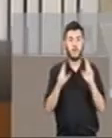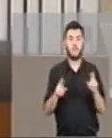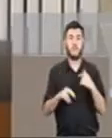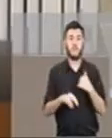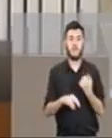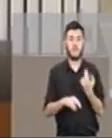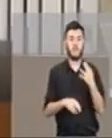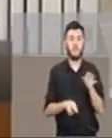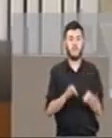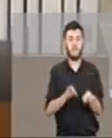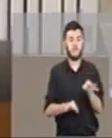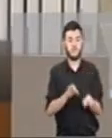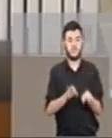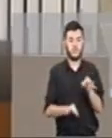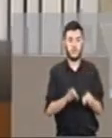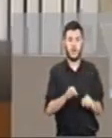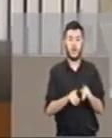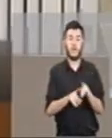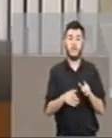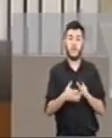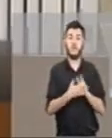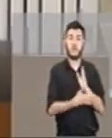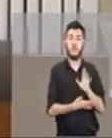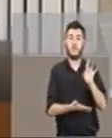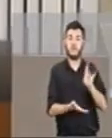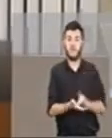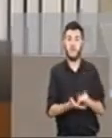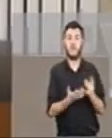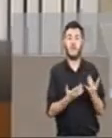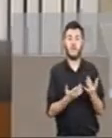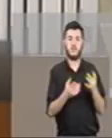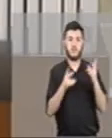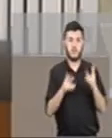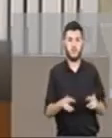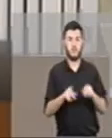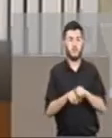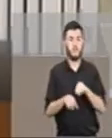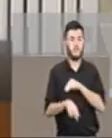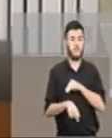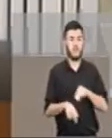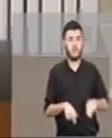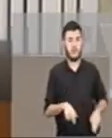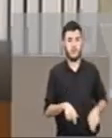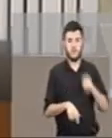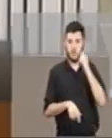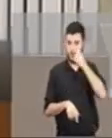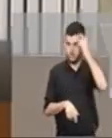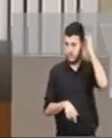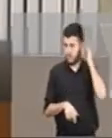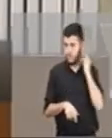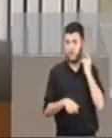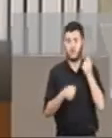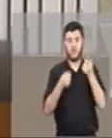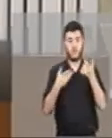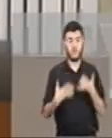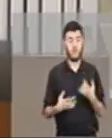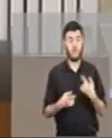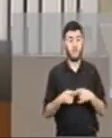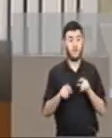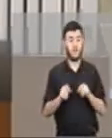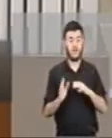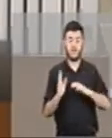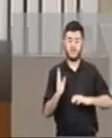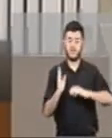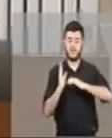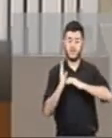julgá-la procedente em maior extensão, tal qual fez o ministro Alexandre de Moraes, porque a mesa do Senado